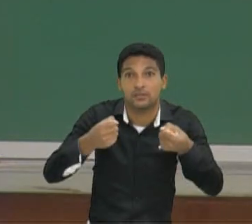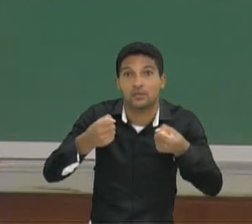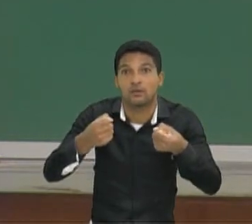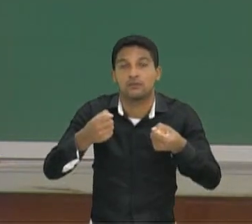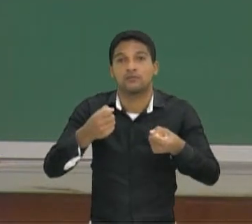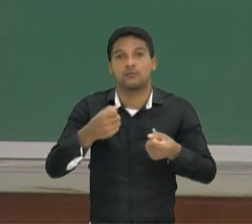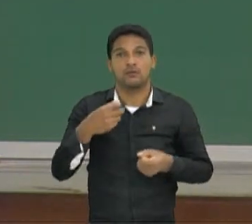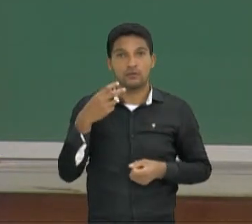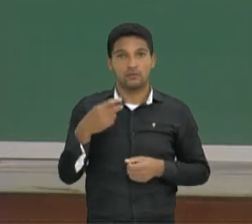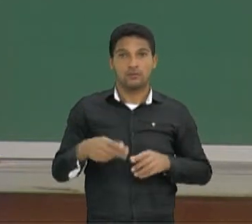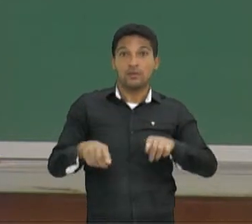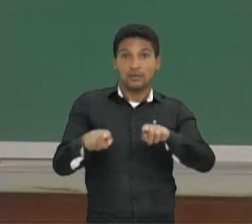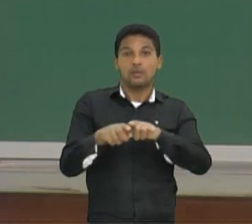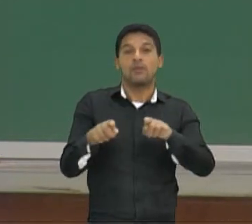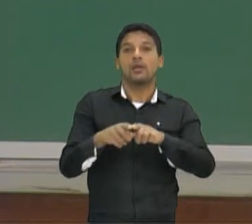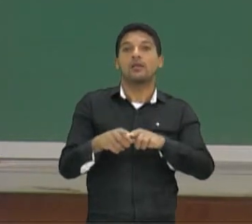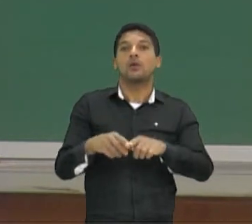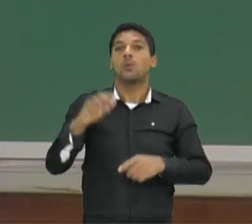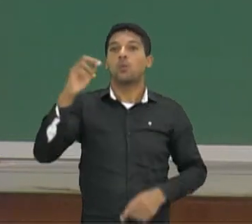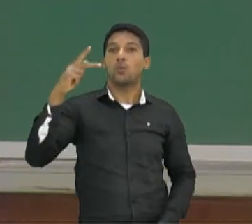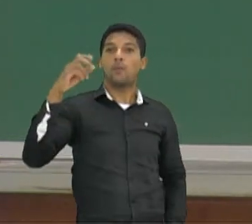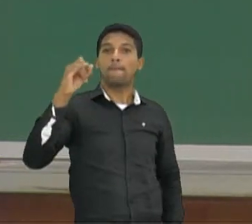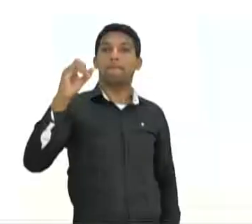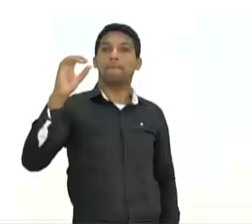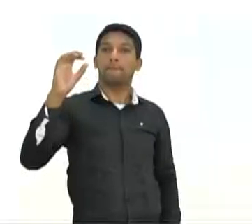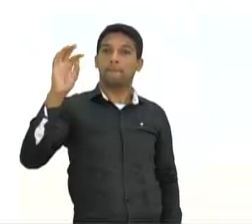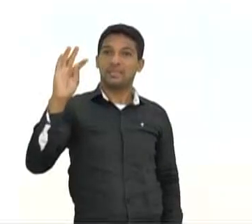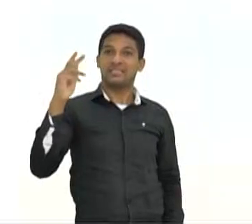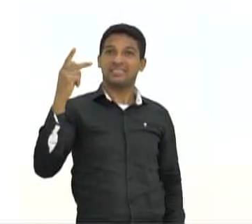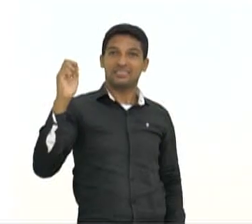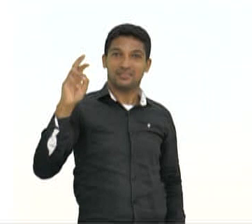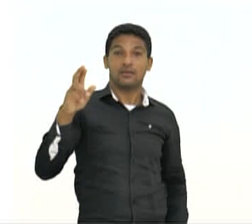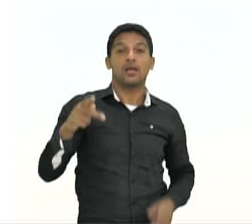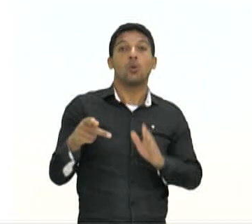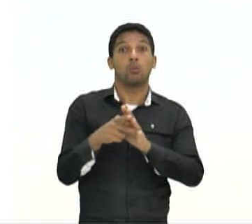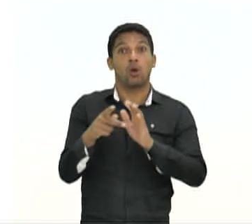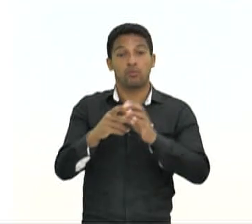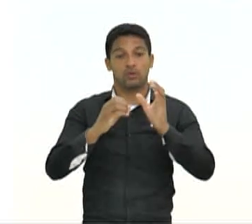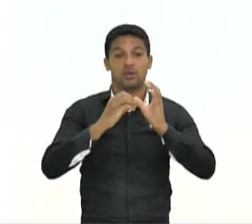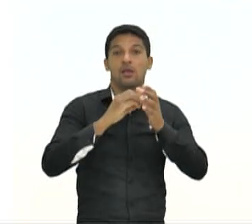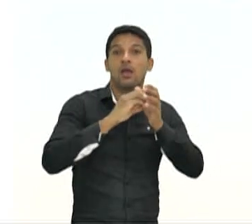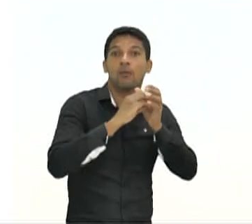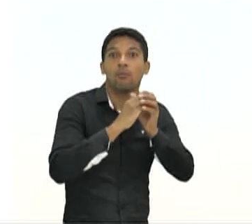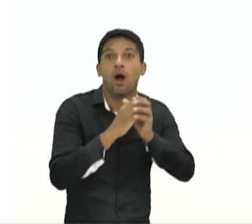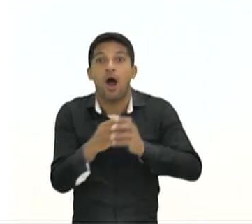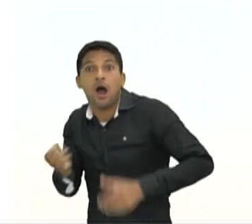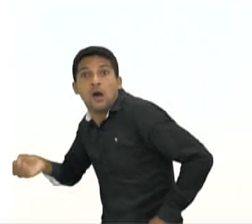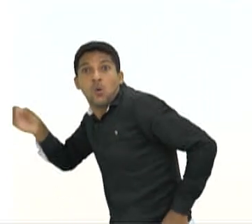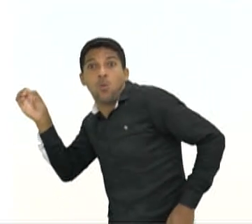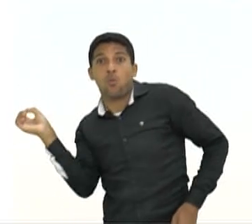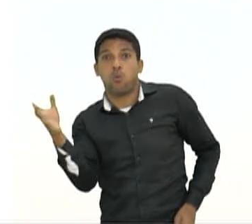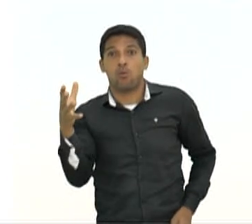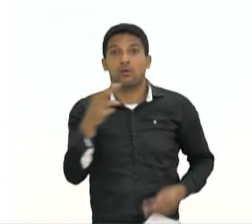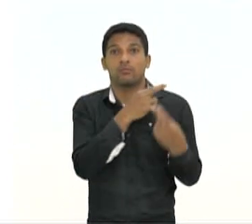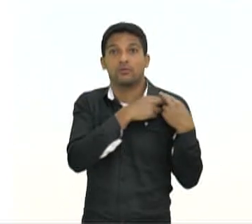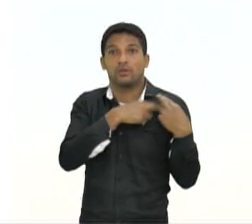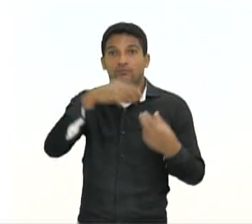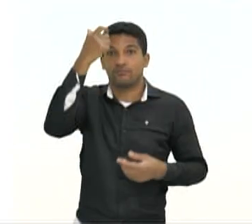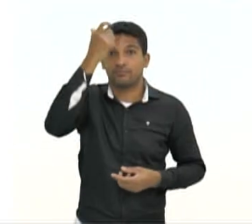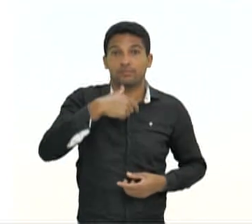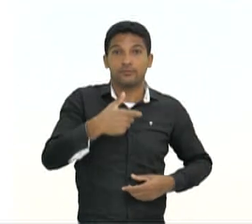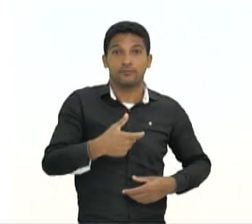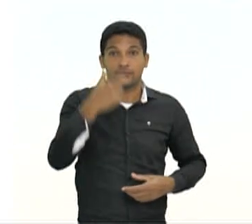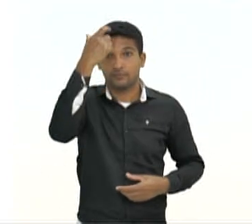o pitcher, né, que é o arremessador. Sua função é arremessar a bola para o catcher, que realiza as recepções. E o objetivo do arremesso é atingir a zona de